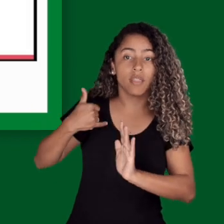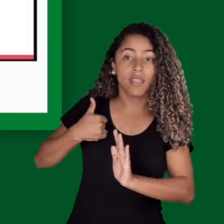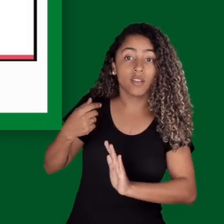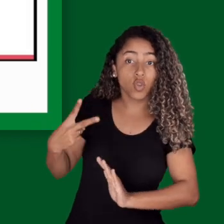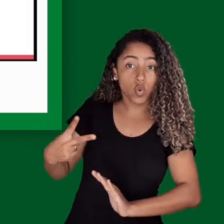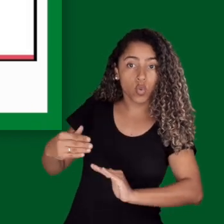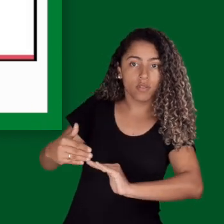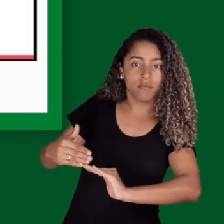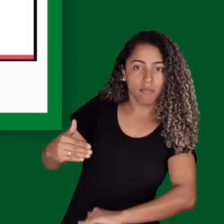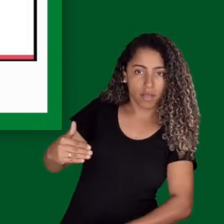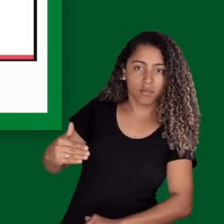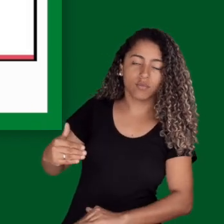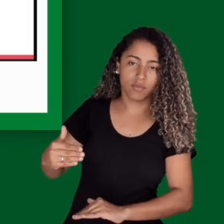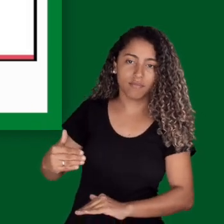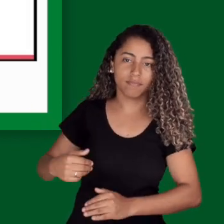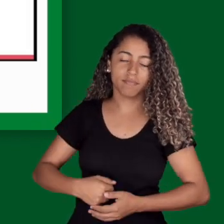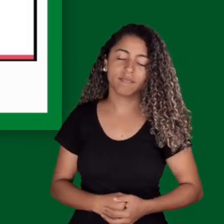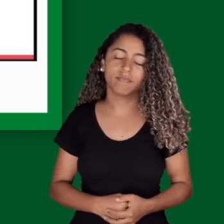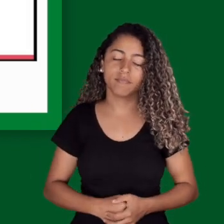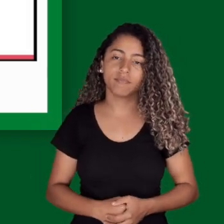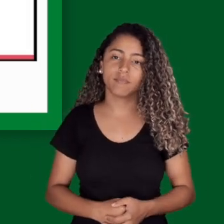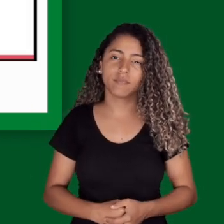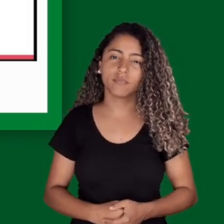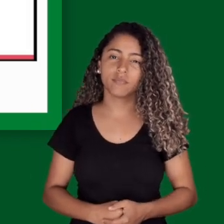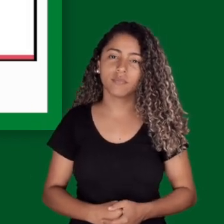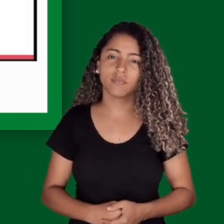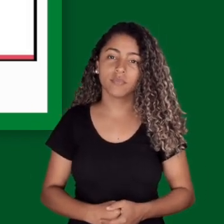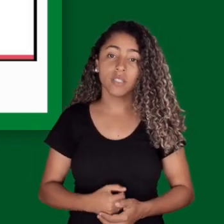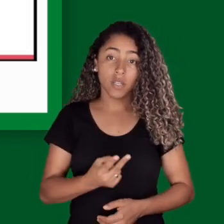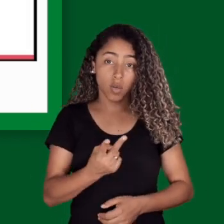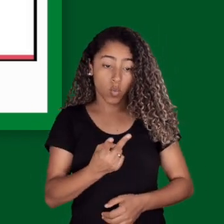específico para crianças brasileiras menores de 2 anos.